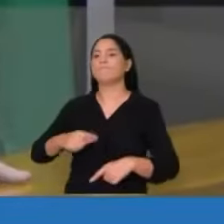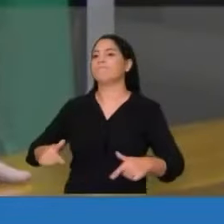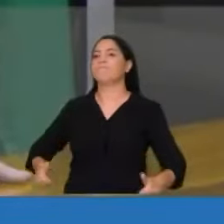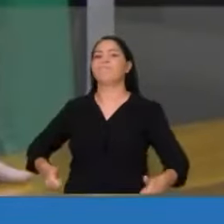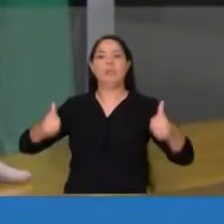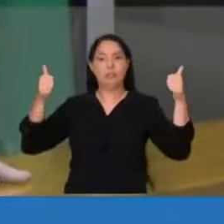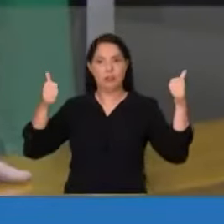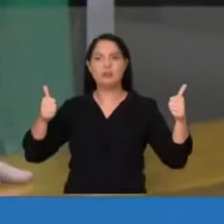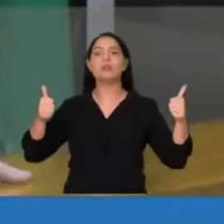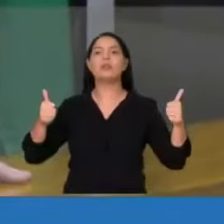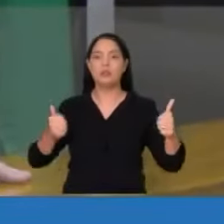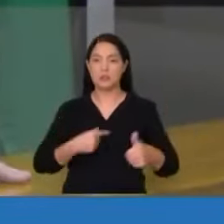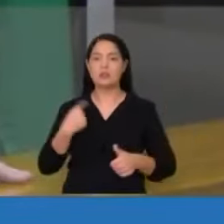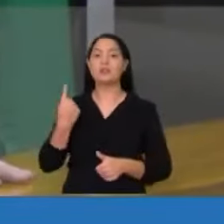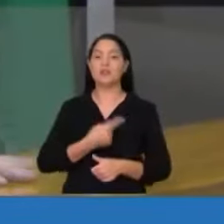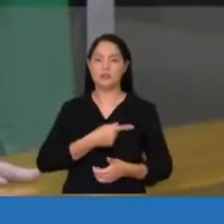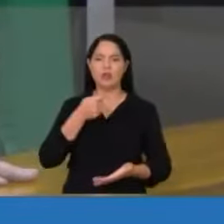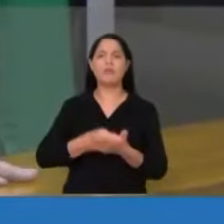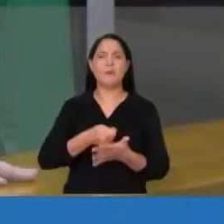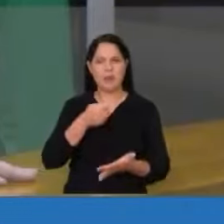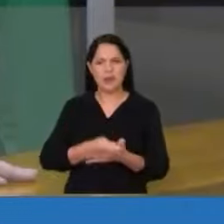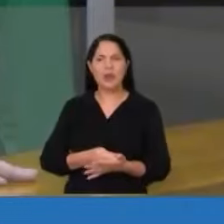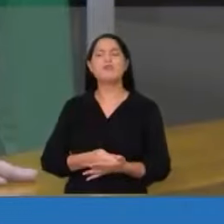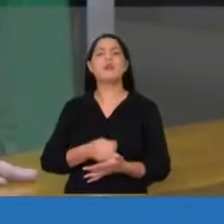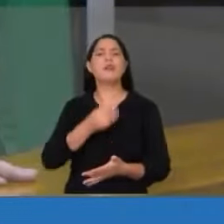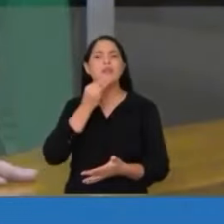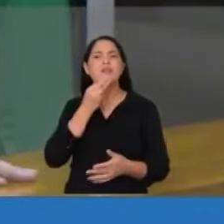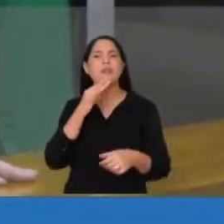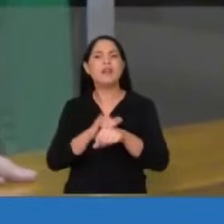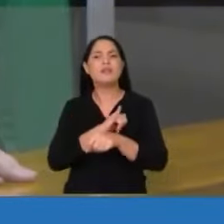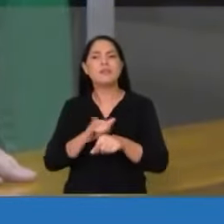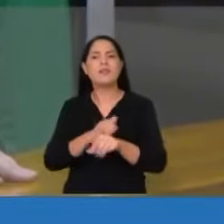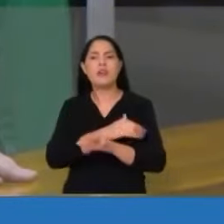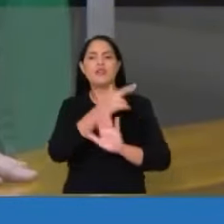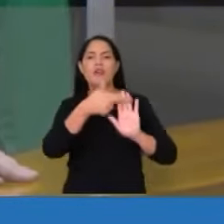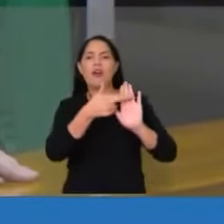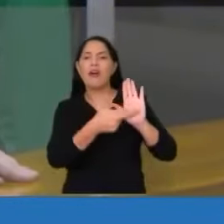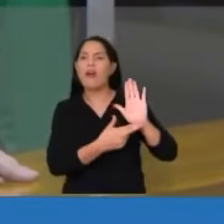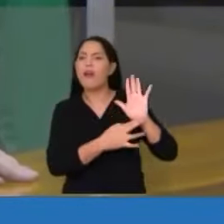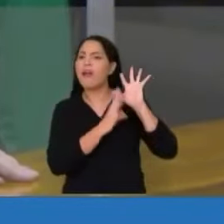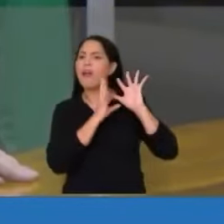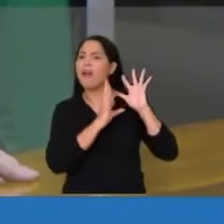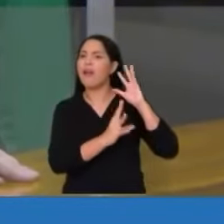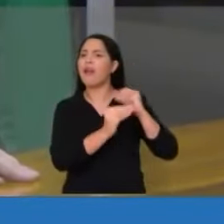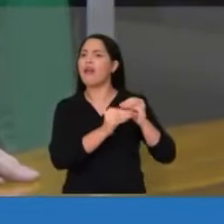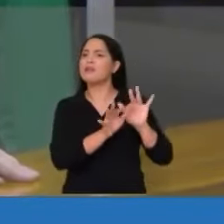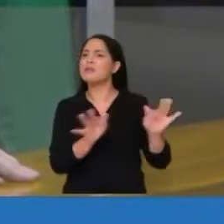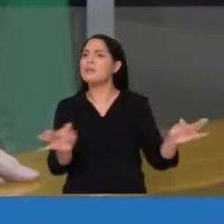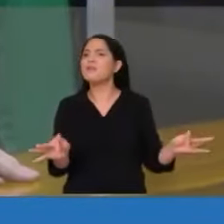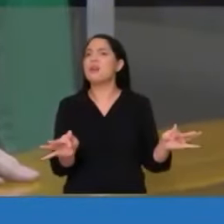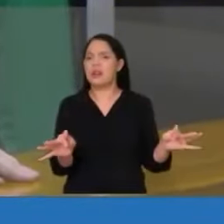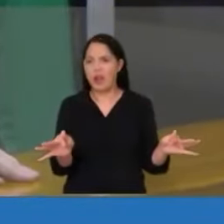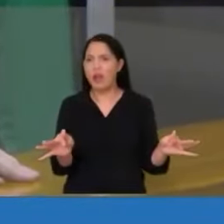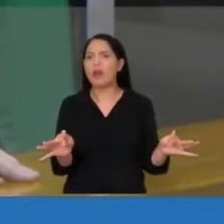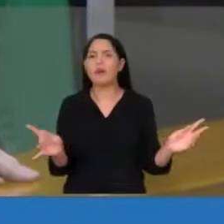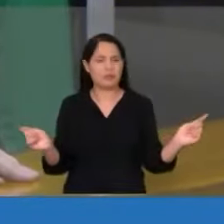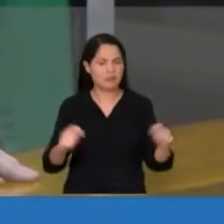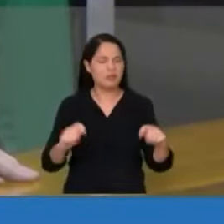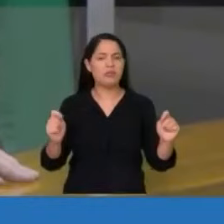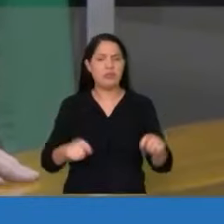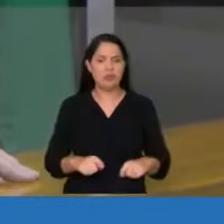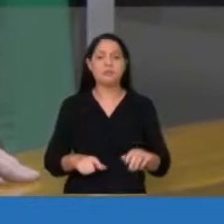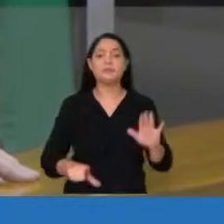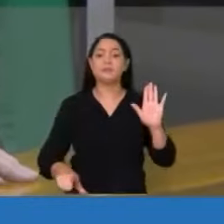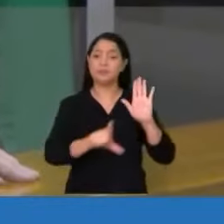gente tem obrigação de tentar simplificar as regras temos a obrigação aqui de legislar para que as leis sejam